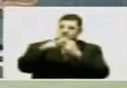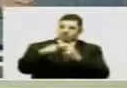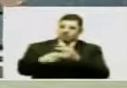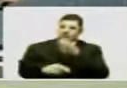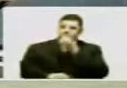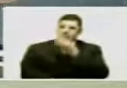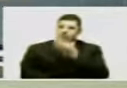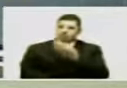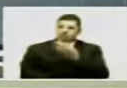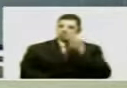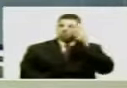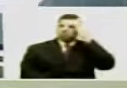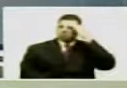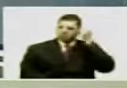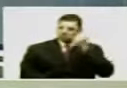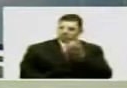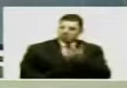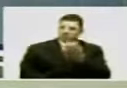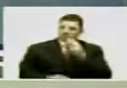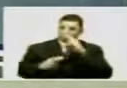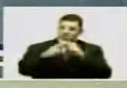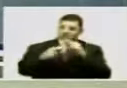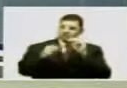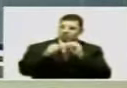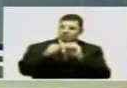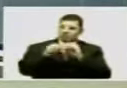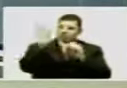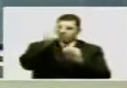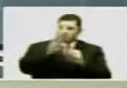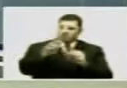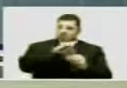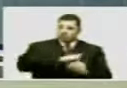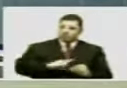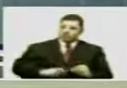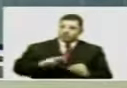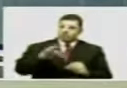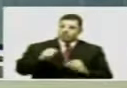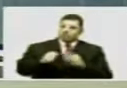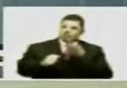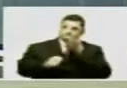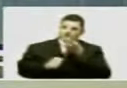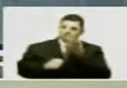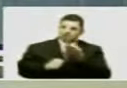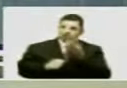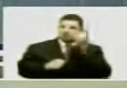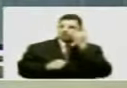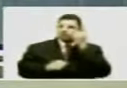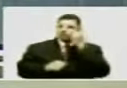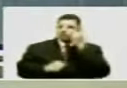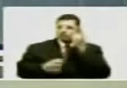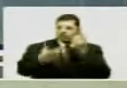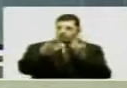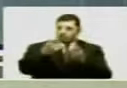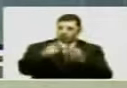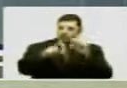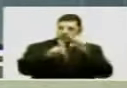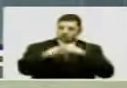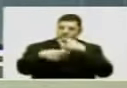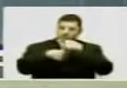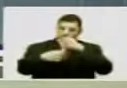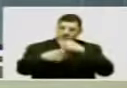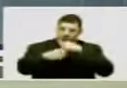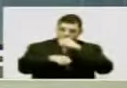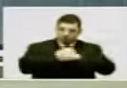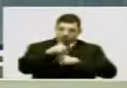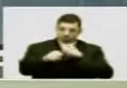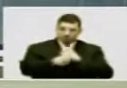Federal. Sabem o que a Caixa Econômica Federal, deputado Marco Rota, atesta no dia 20 de agosto deste